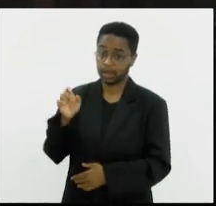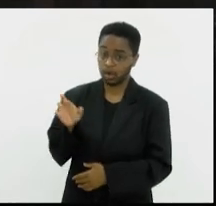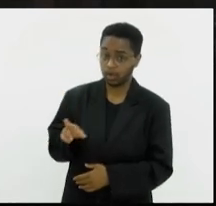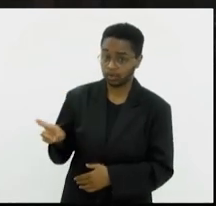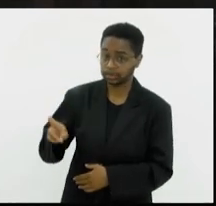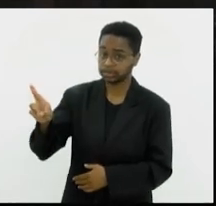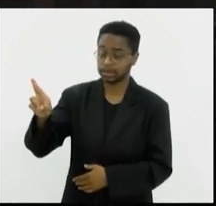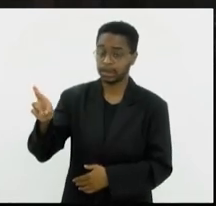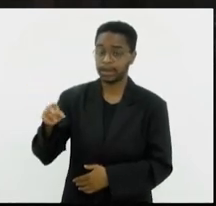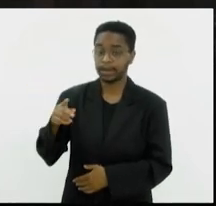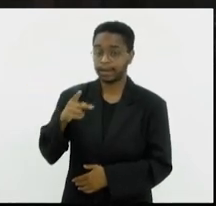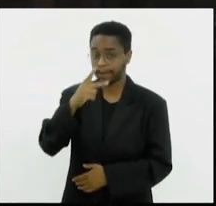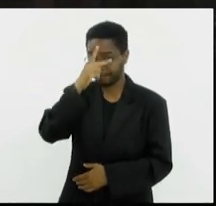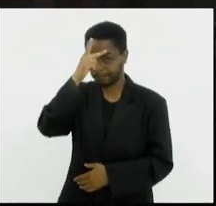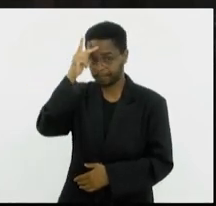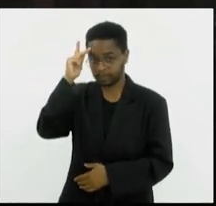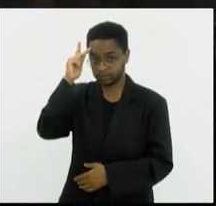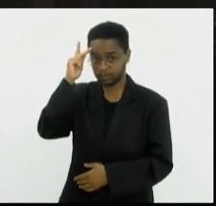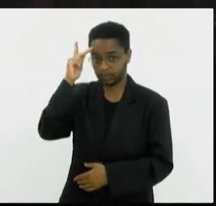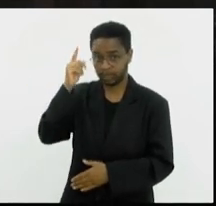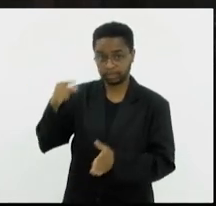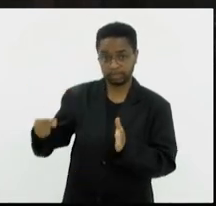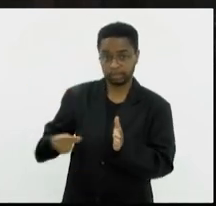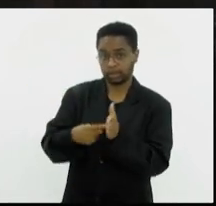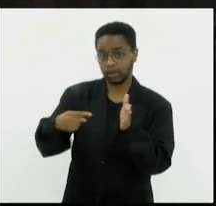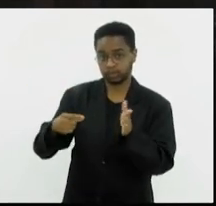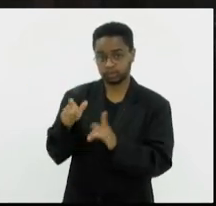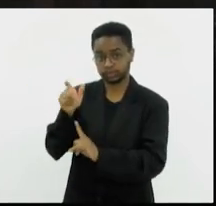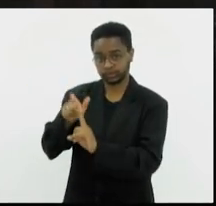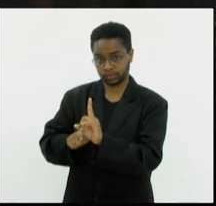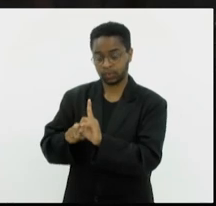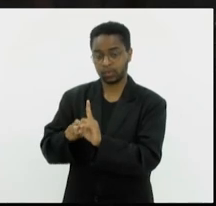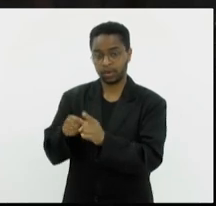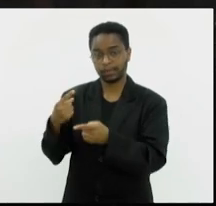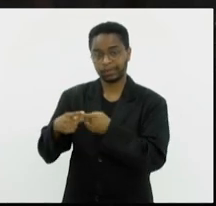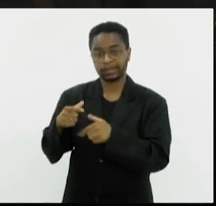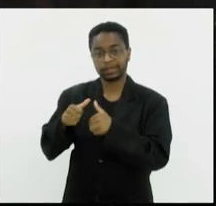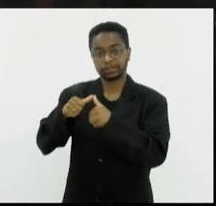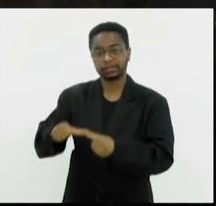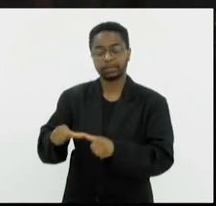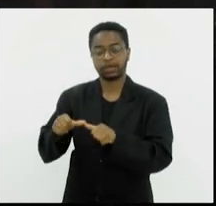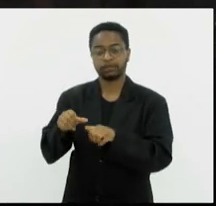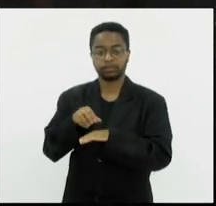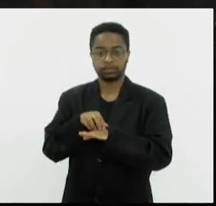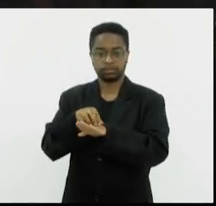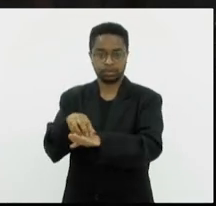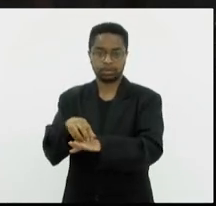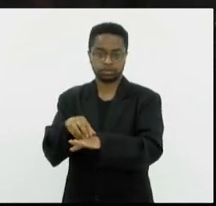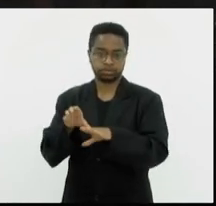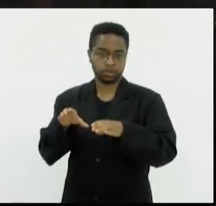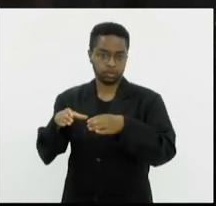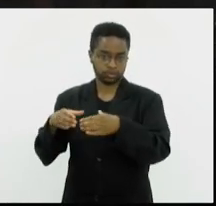denunciado pelos pelas pessoas que estavam nesse transporte coletivo